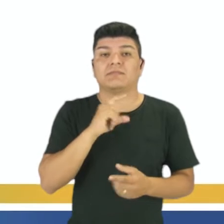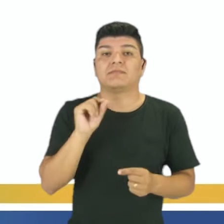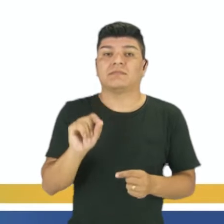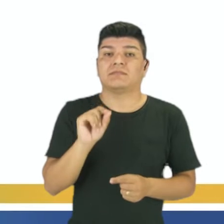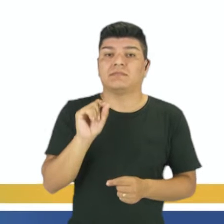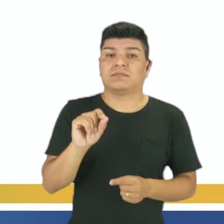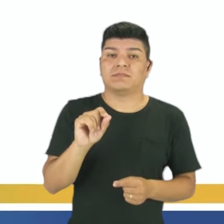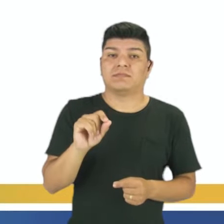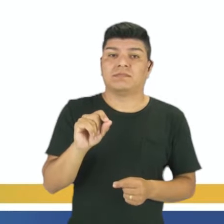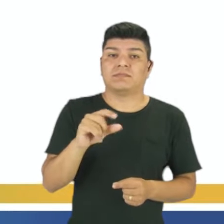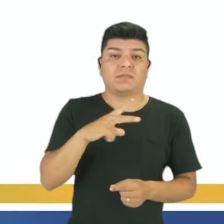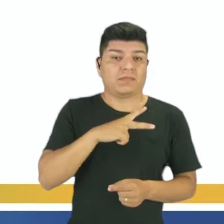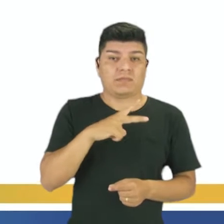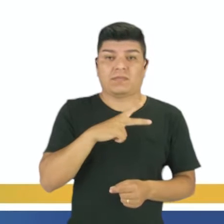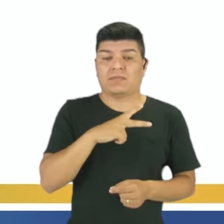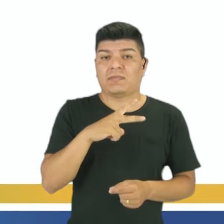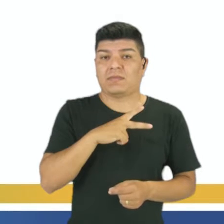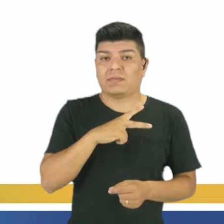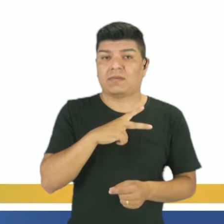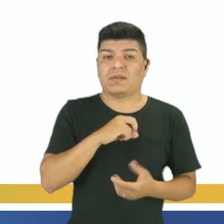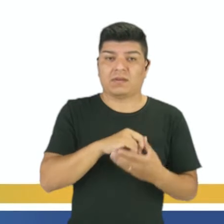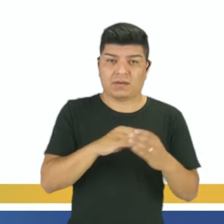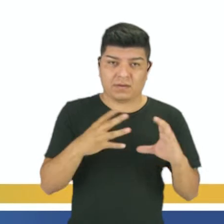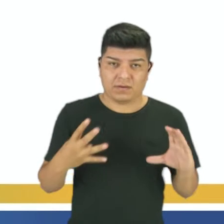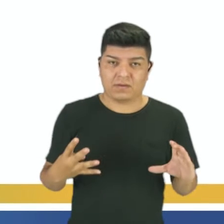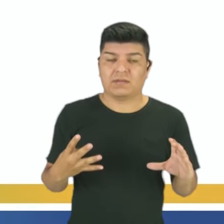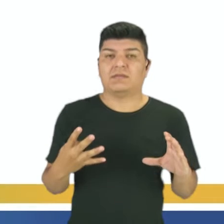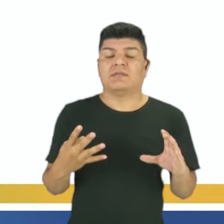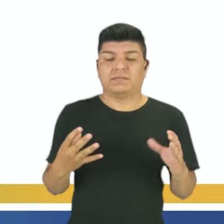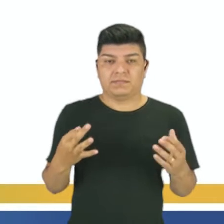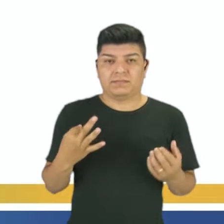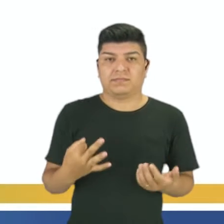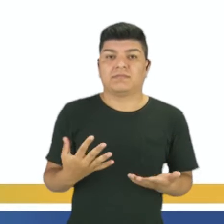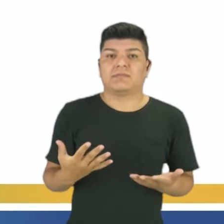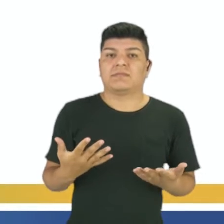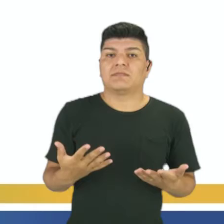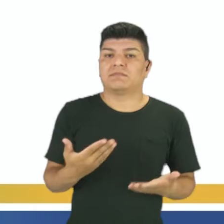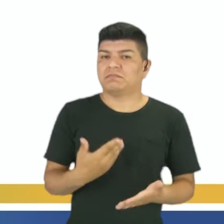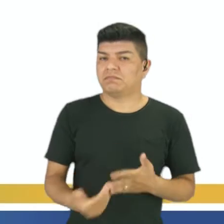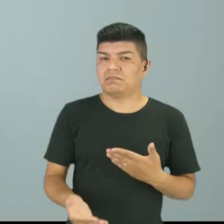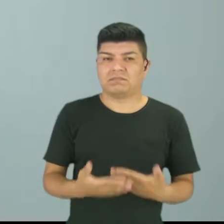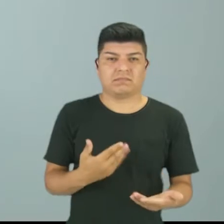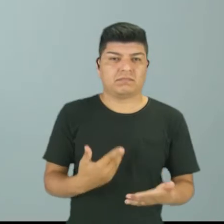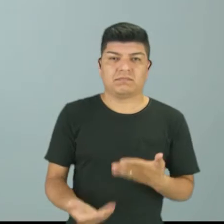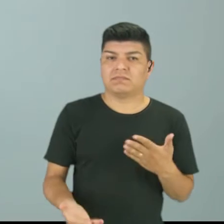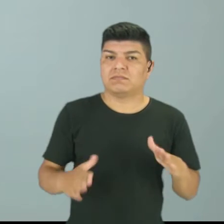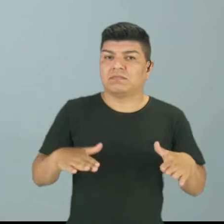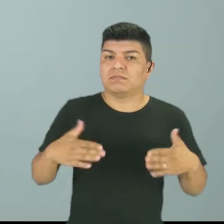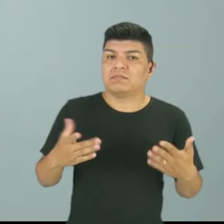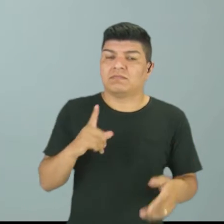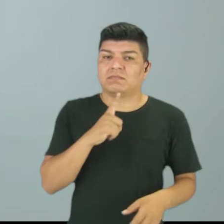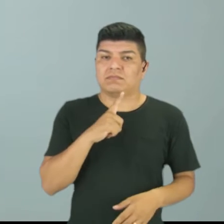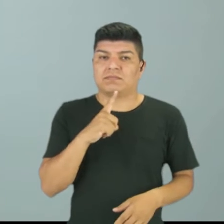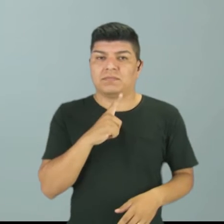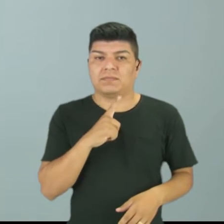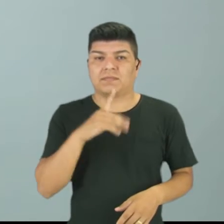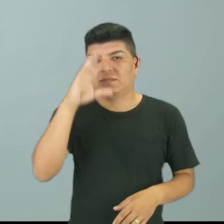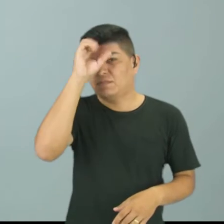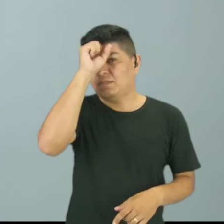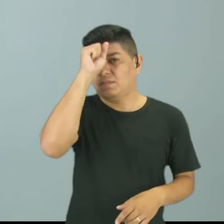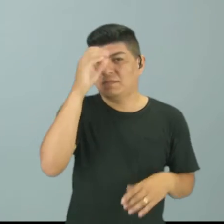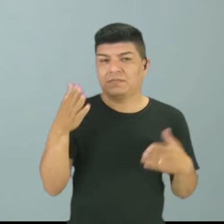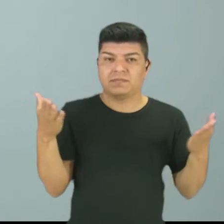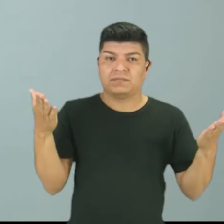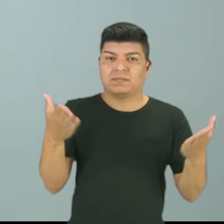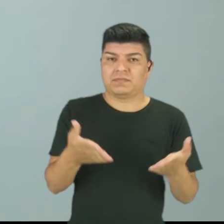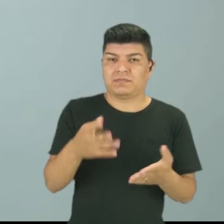suas particularidades e as suas características, tá certo? E independente de qual tipo, o que a gente vai aprender